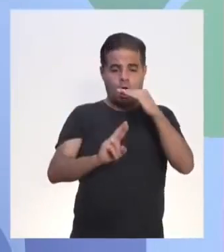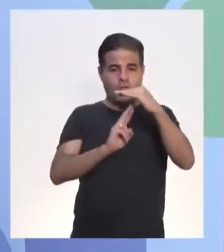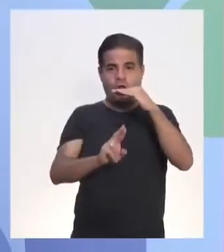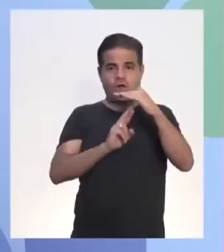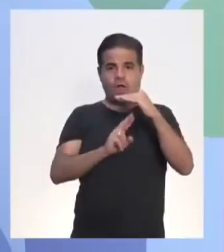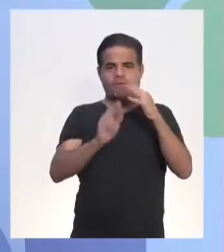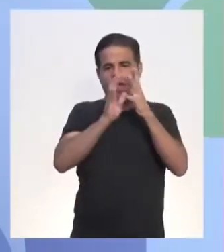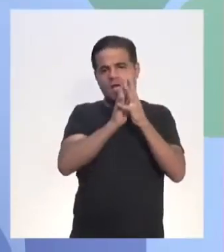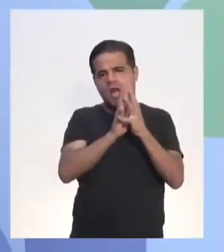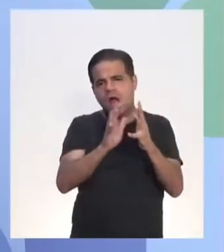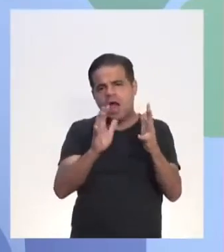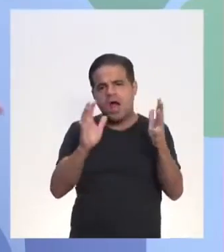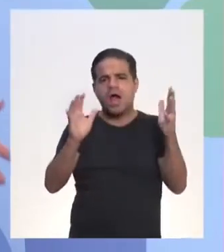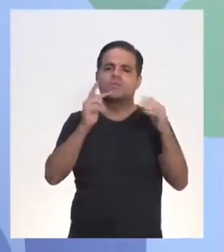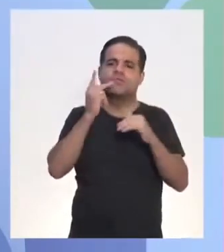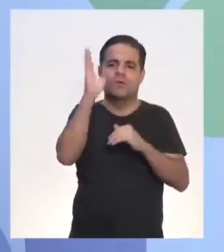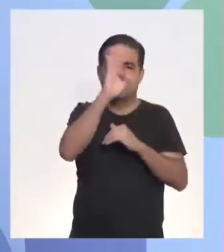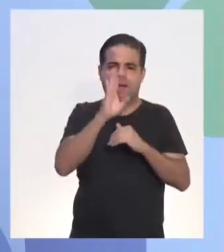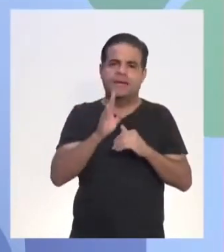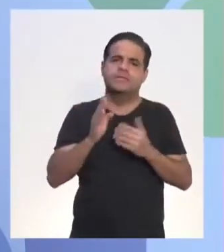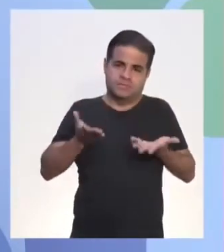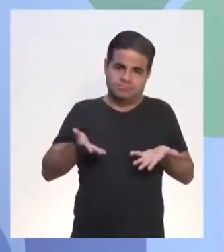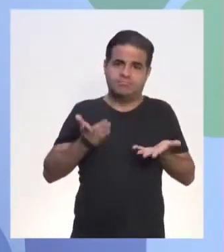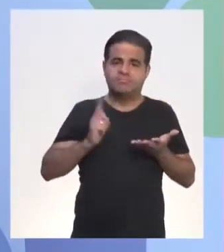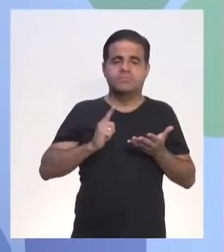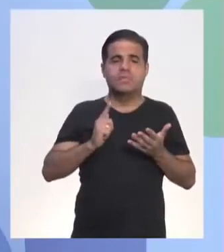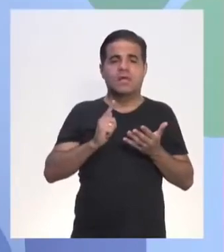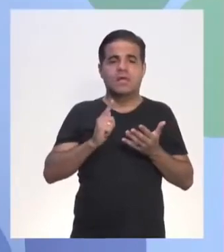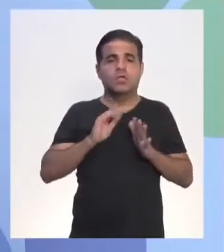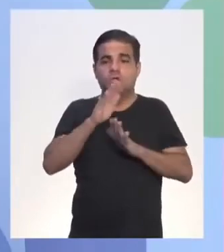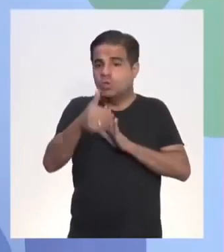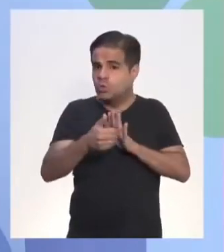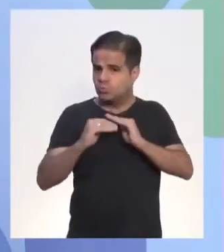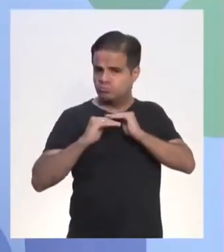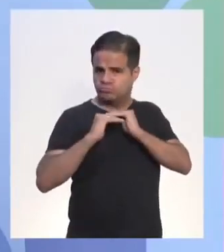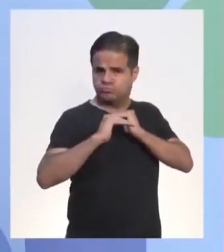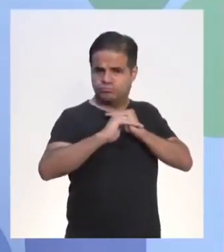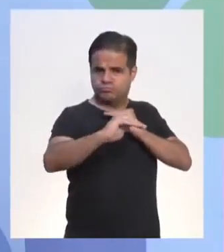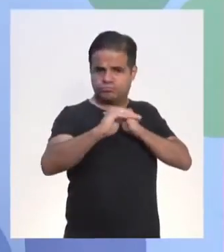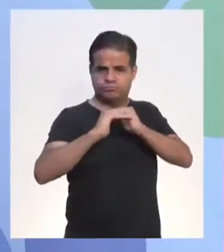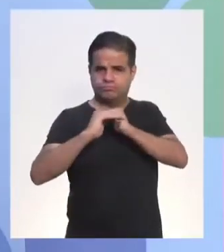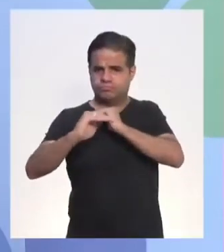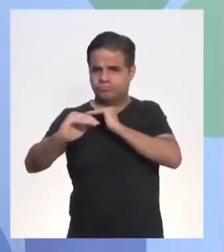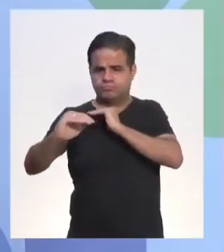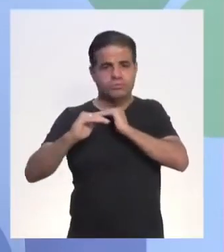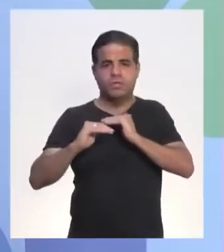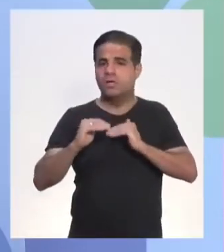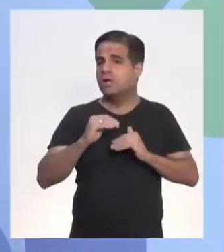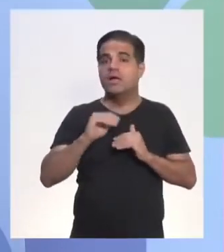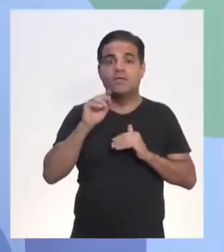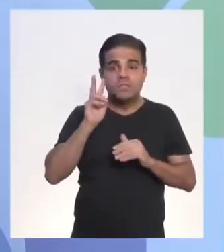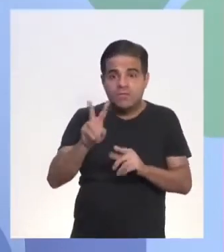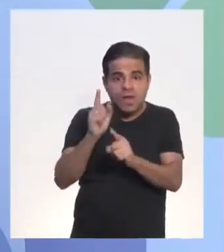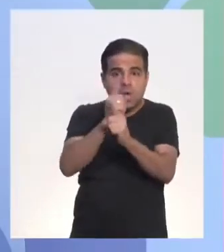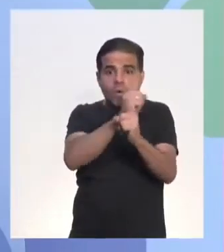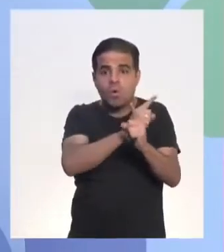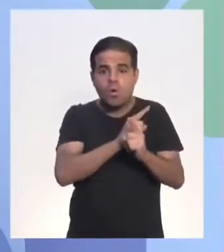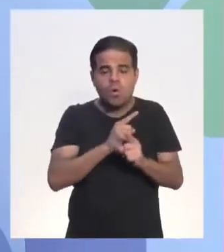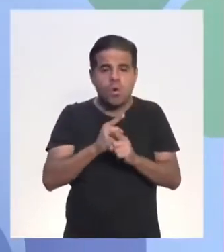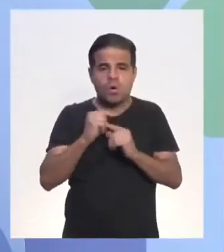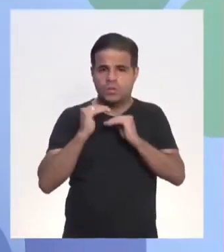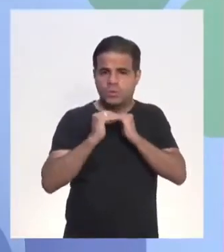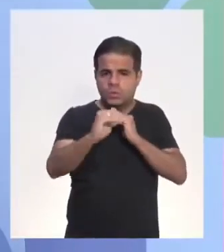nosso país, estamos falando de Brasil, porque é onde estamos, que tem pavimentos. Muito mais comum